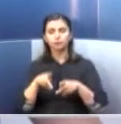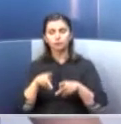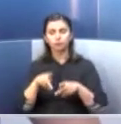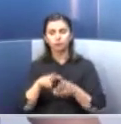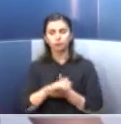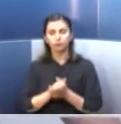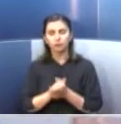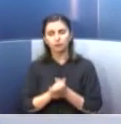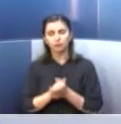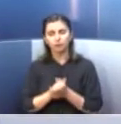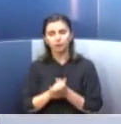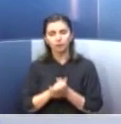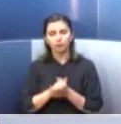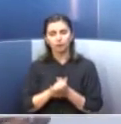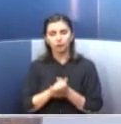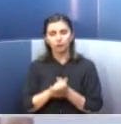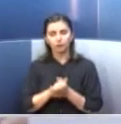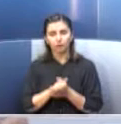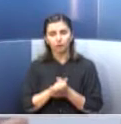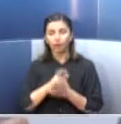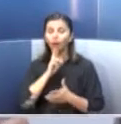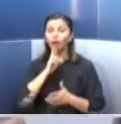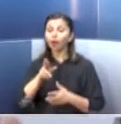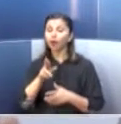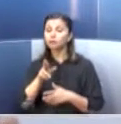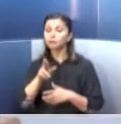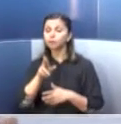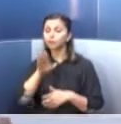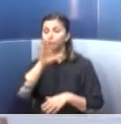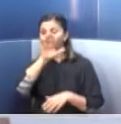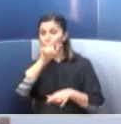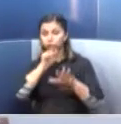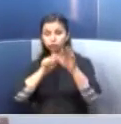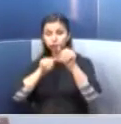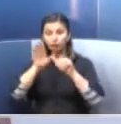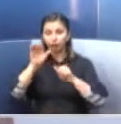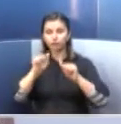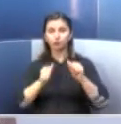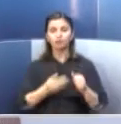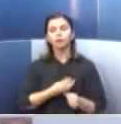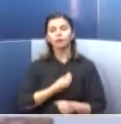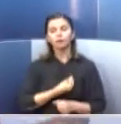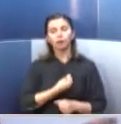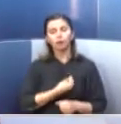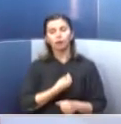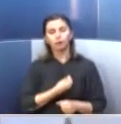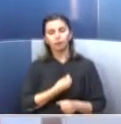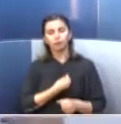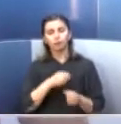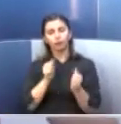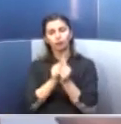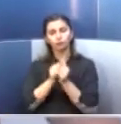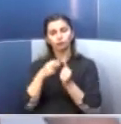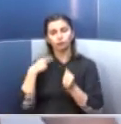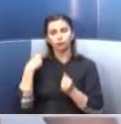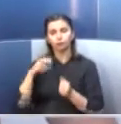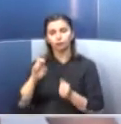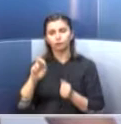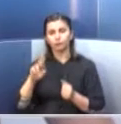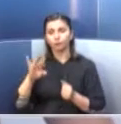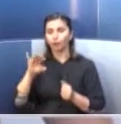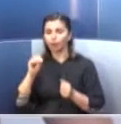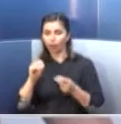ouviram o nosso chamamento para que pudessem participar em conjunto, claro, com o doutor Euro e o vereador Zé da